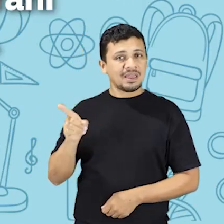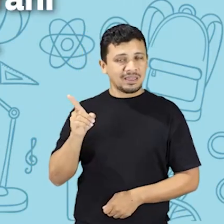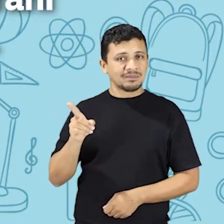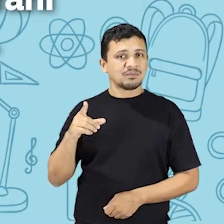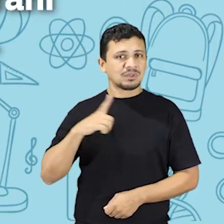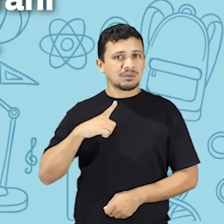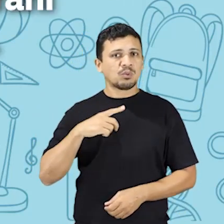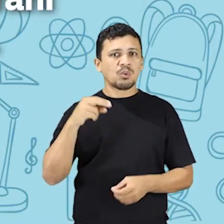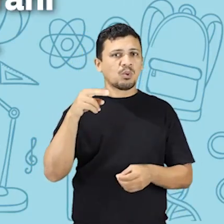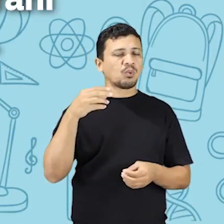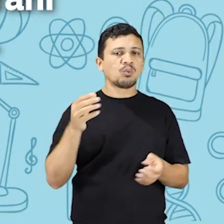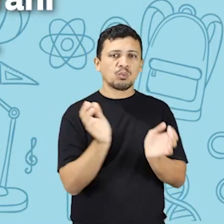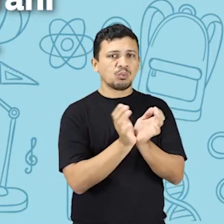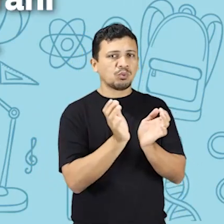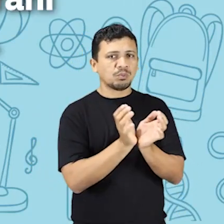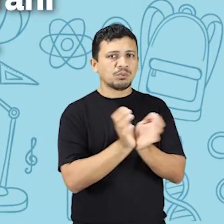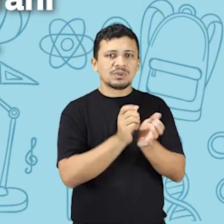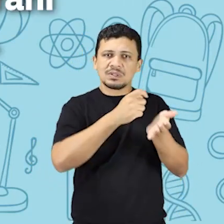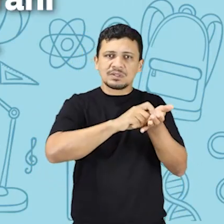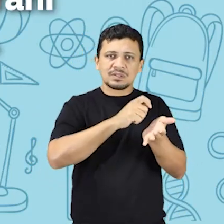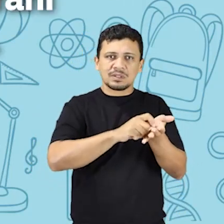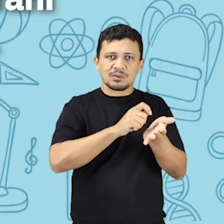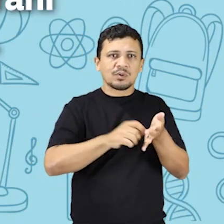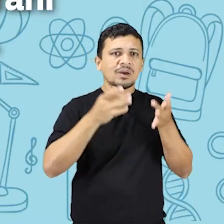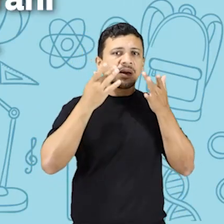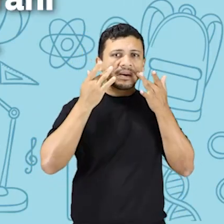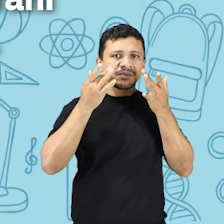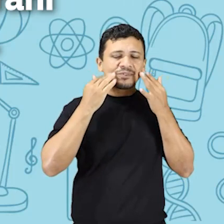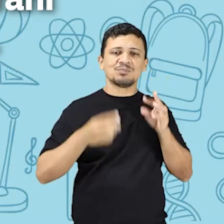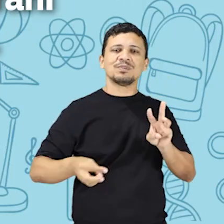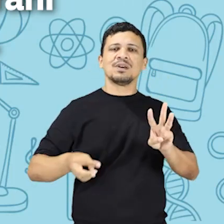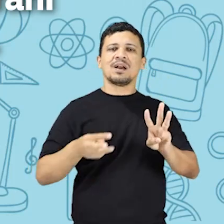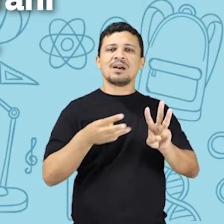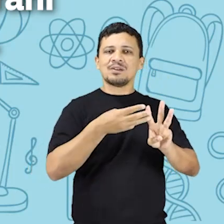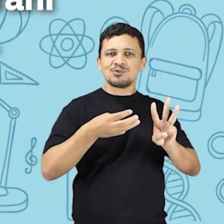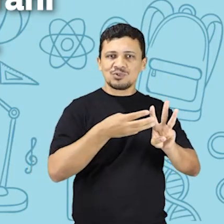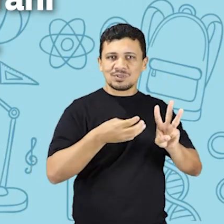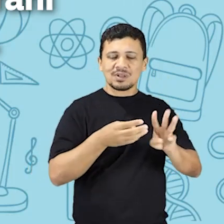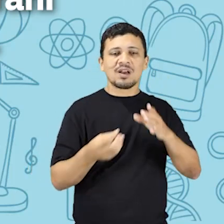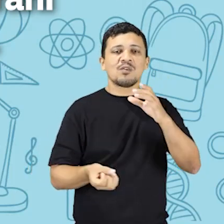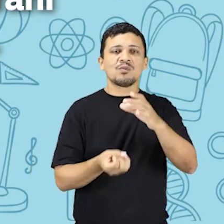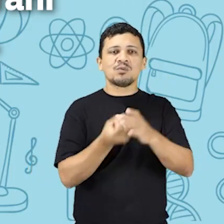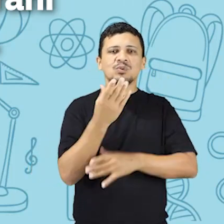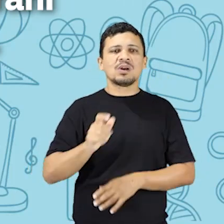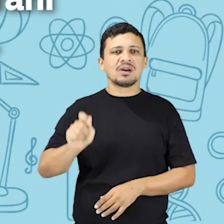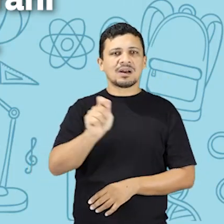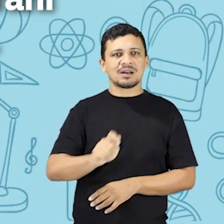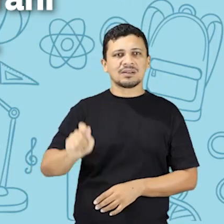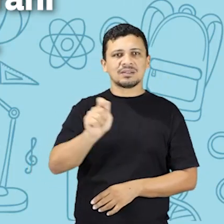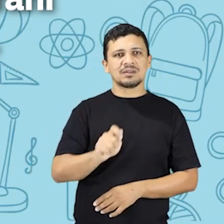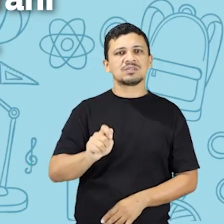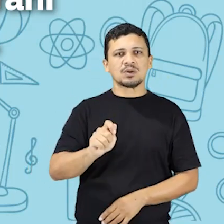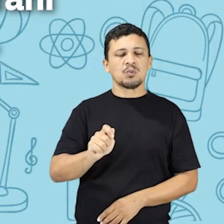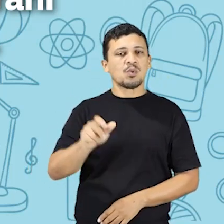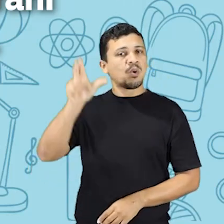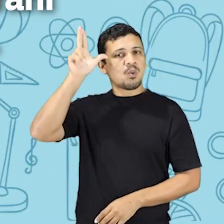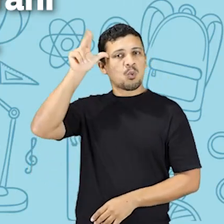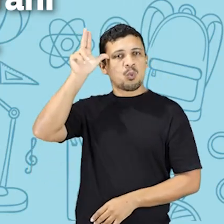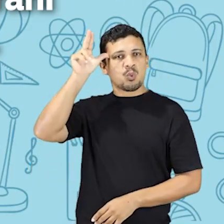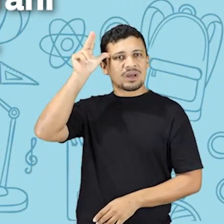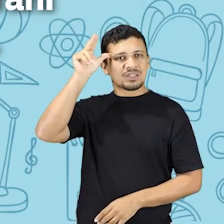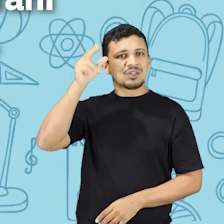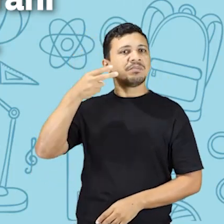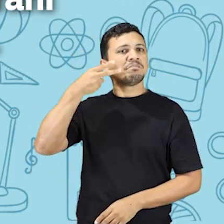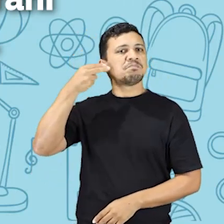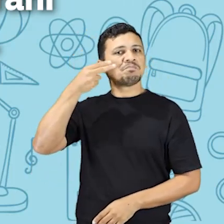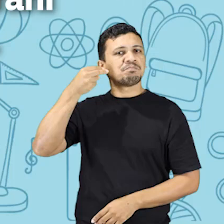Núcleo de Escritores e Artistas Indígenas, NEARIM, e um dos fundadores da Associação Guarani,